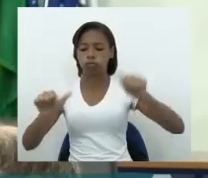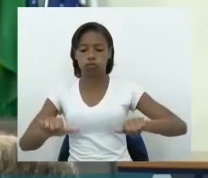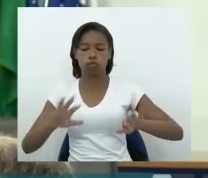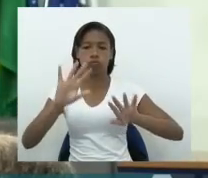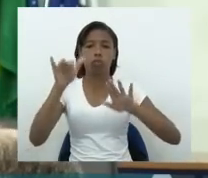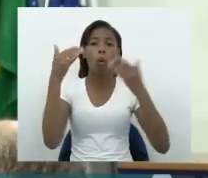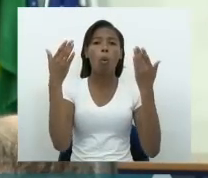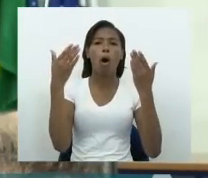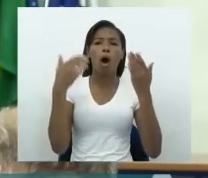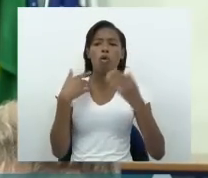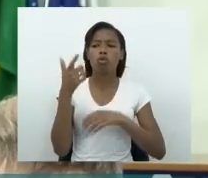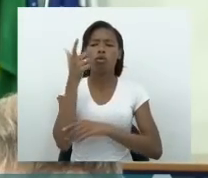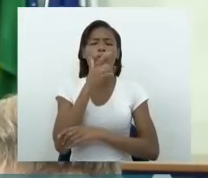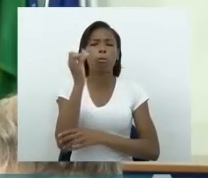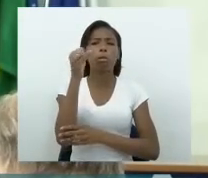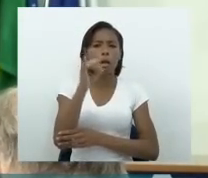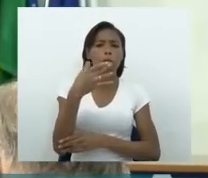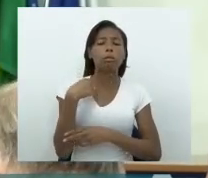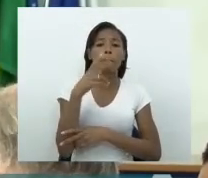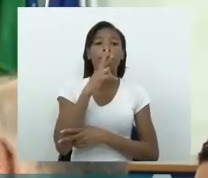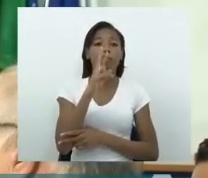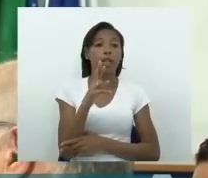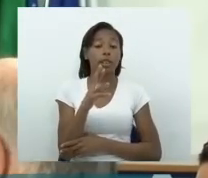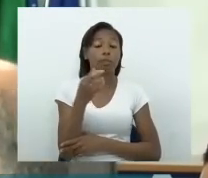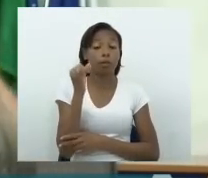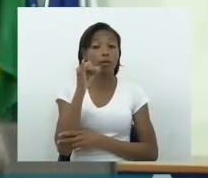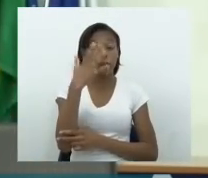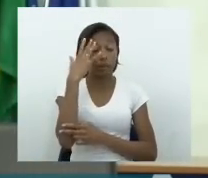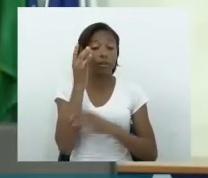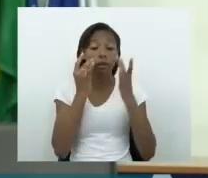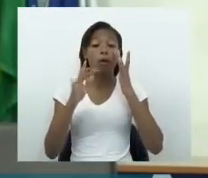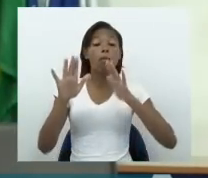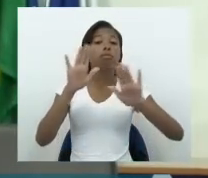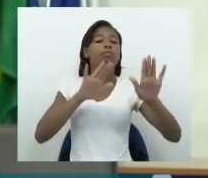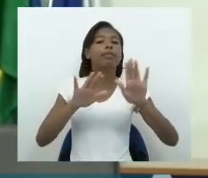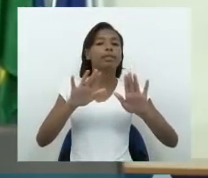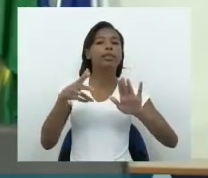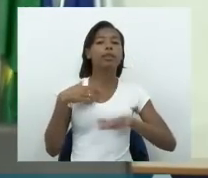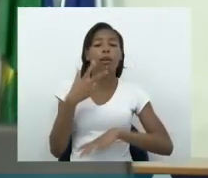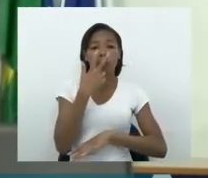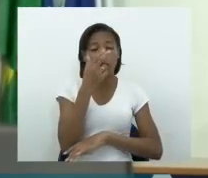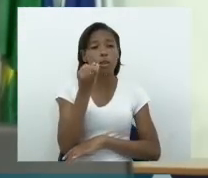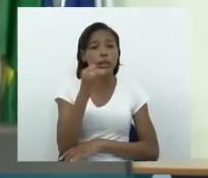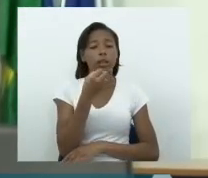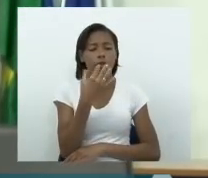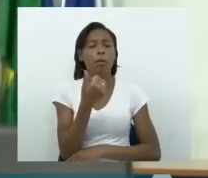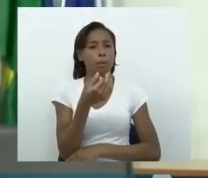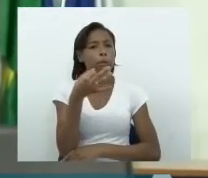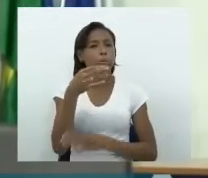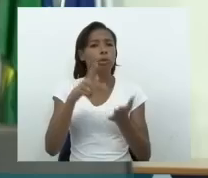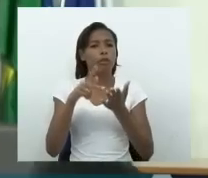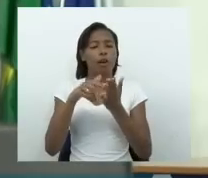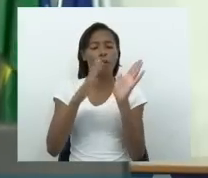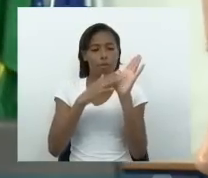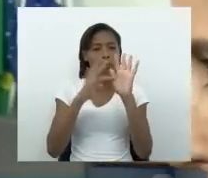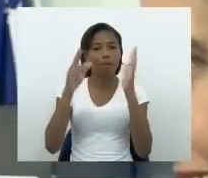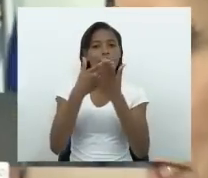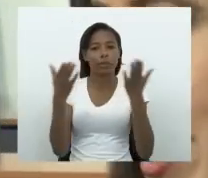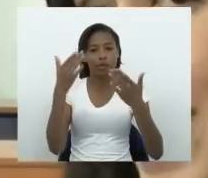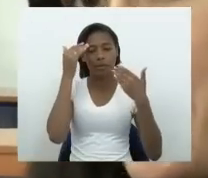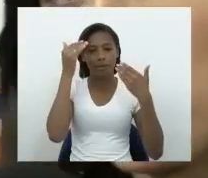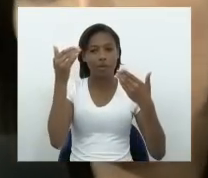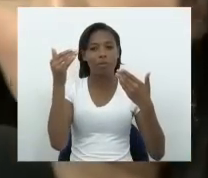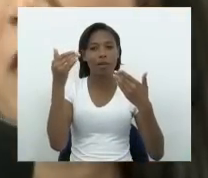que consegue realmente responder a contento cada pergunta. Então eu acho que foi muito bom mesmo, parabéns. Muito